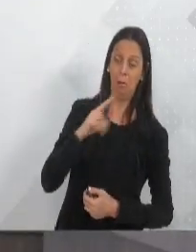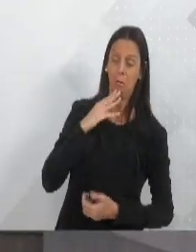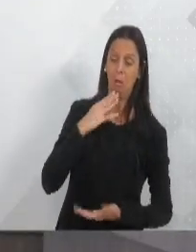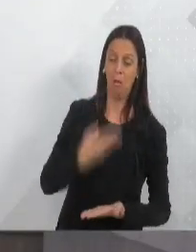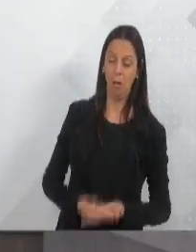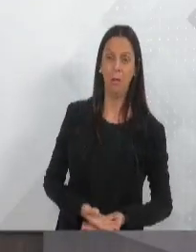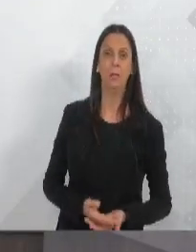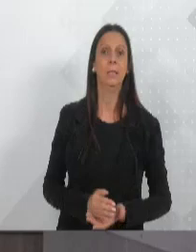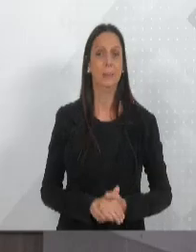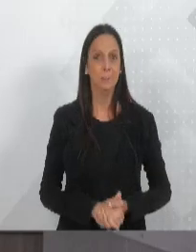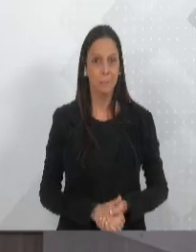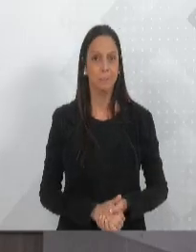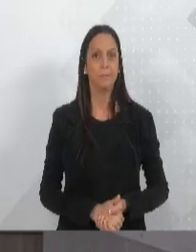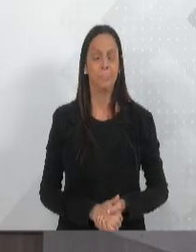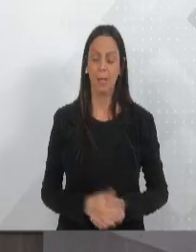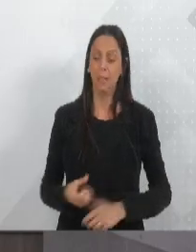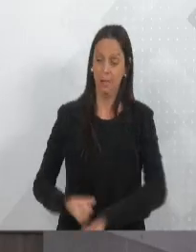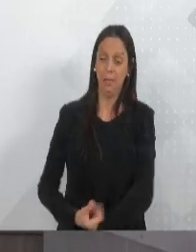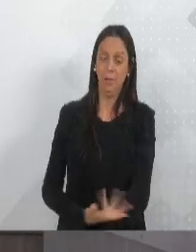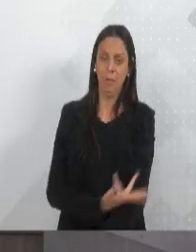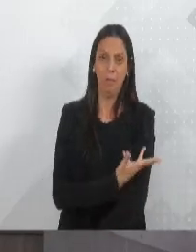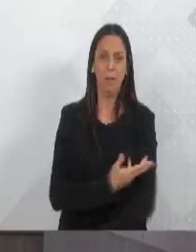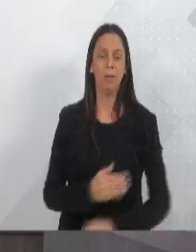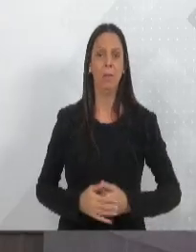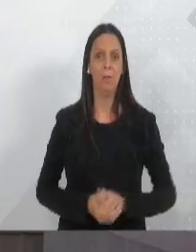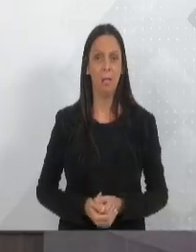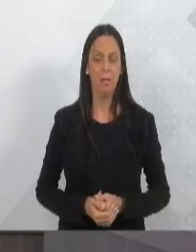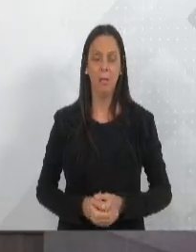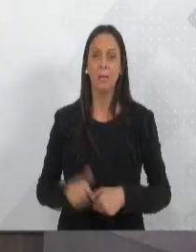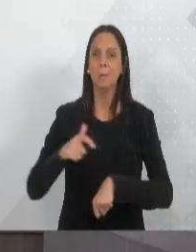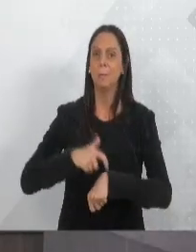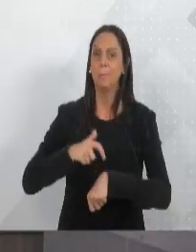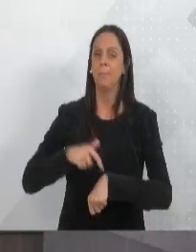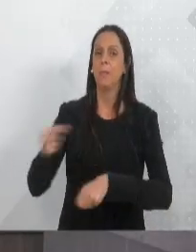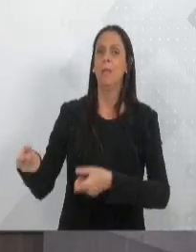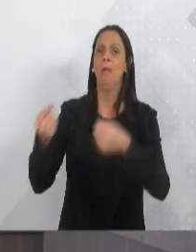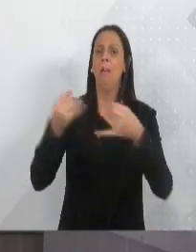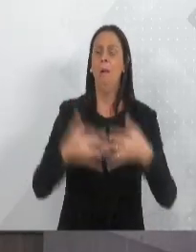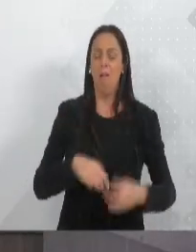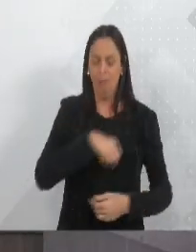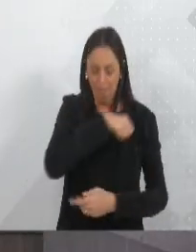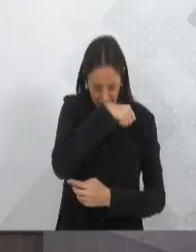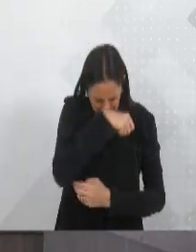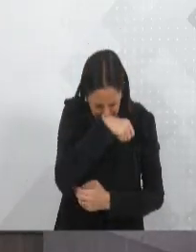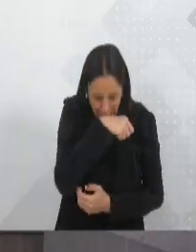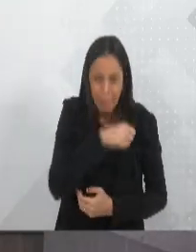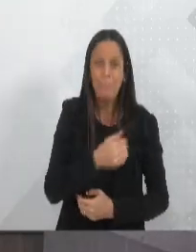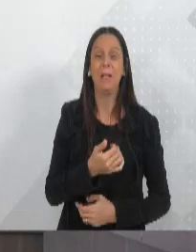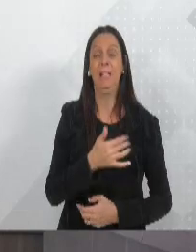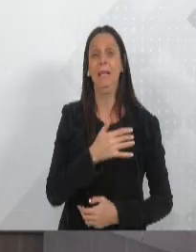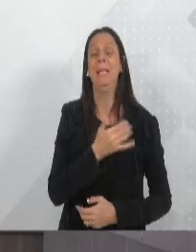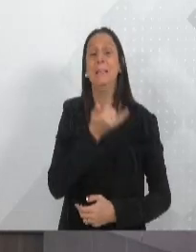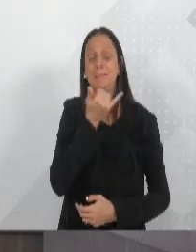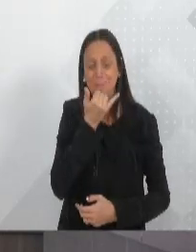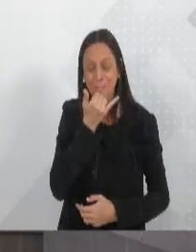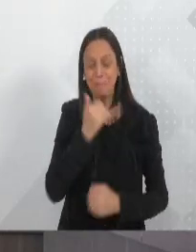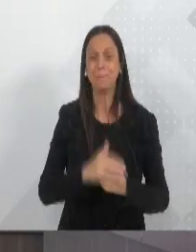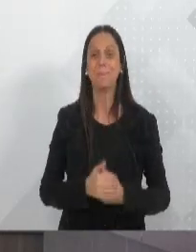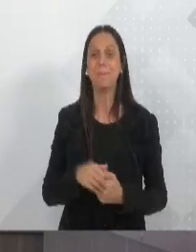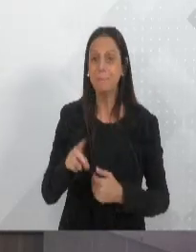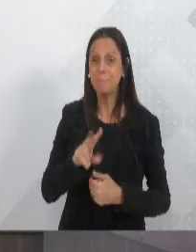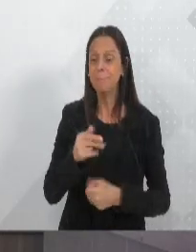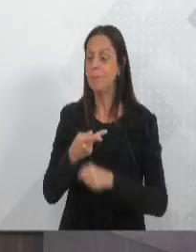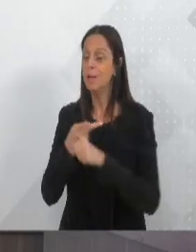que eu cheguei até a me emocionar no momento em que vossa excelência disse que não vai atrás de buraco e nem quer saber de condições de obras